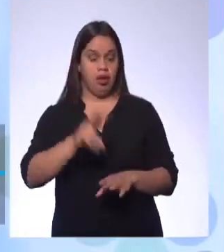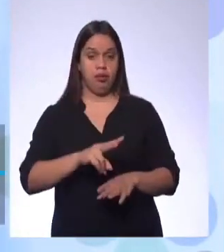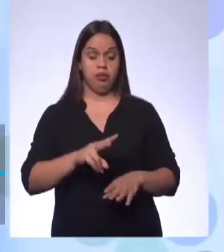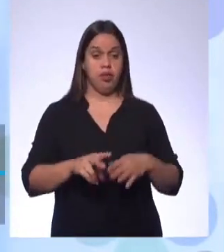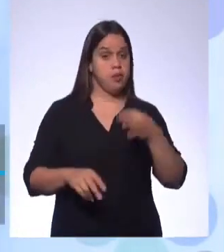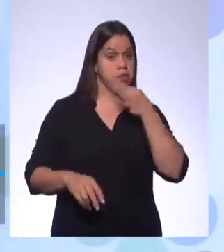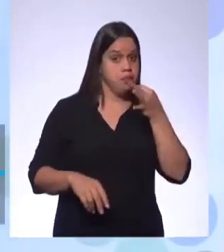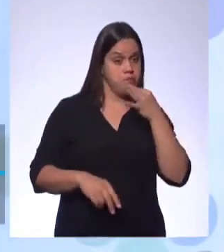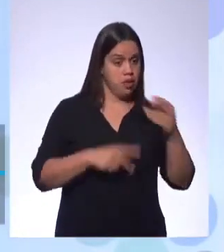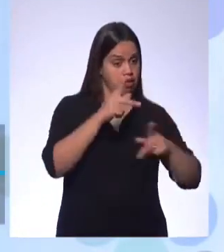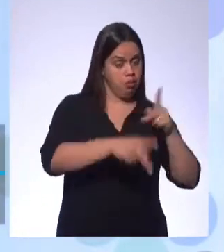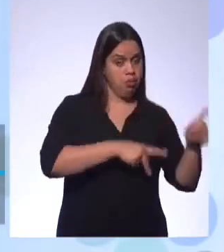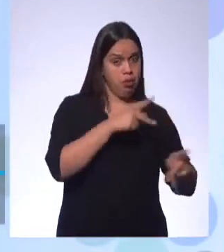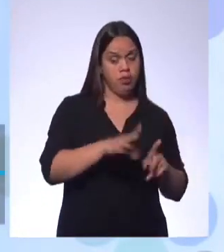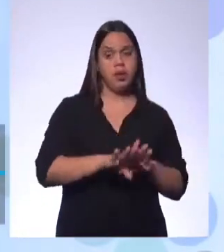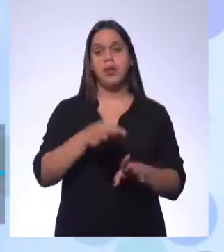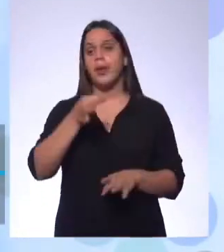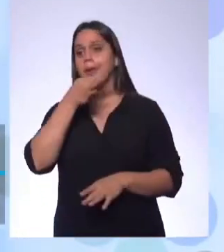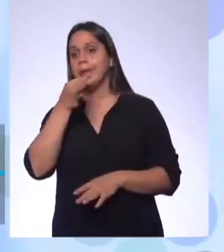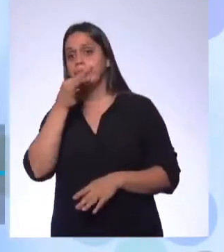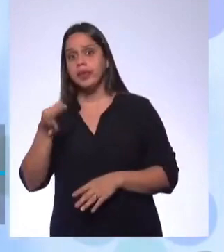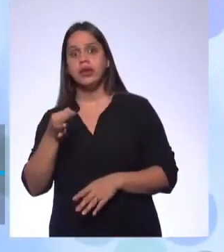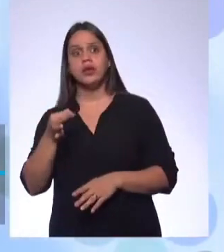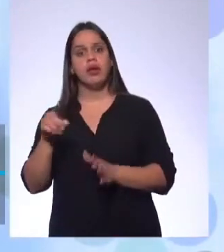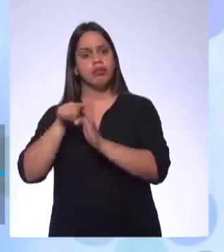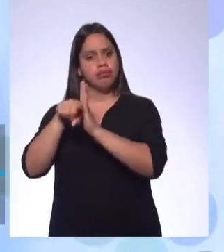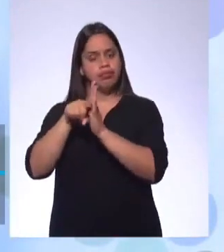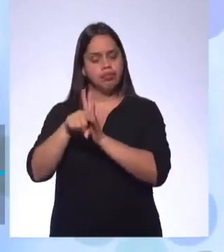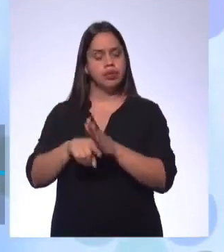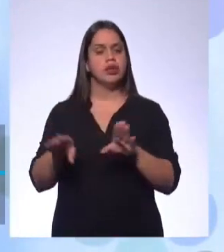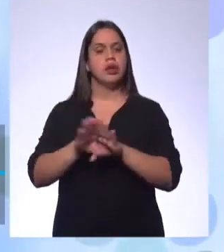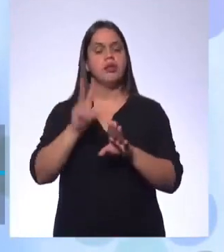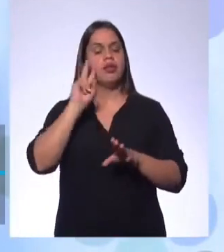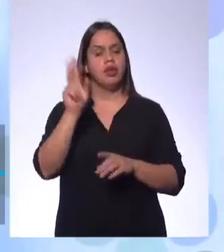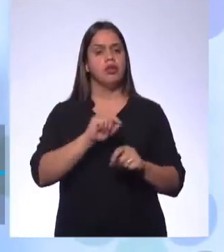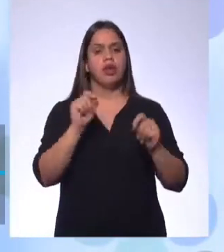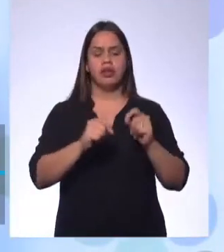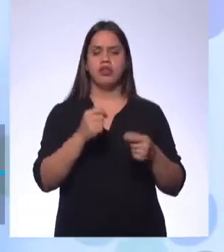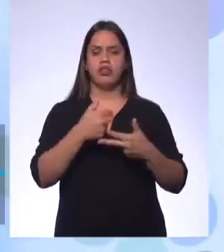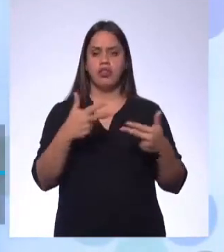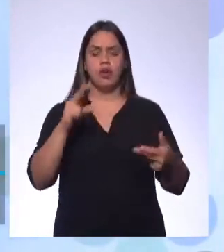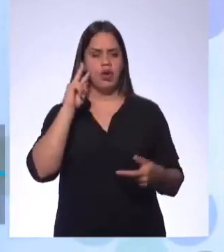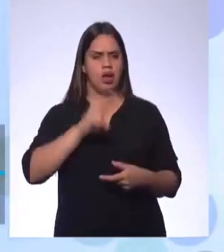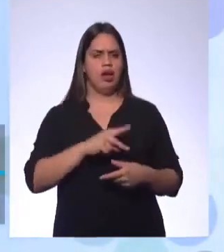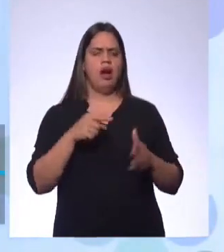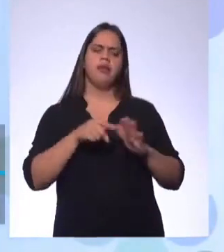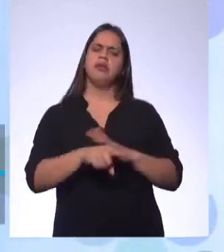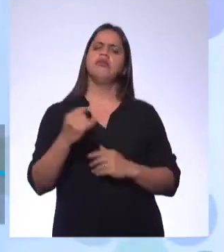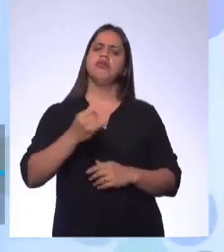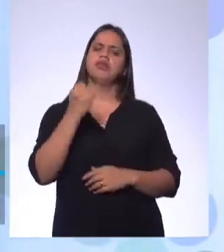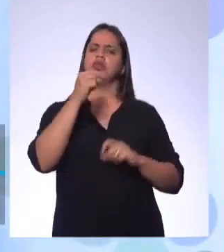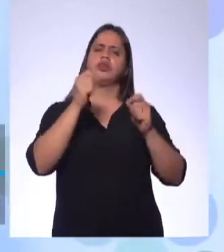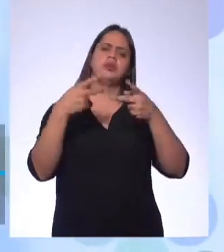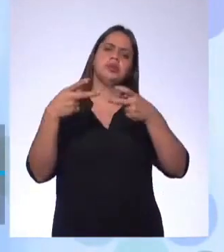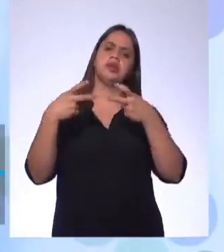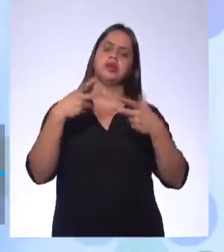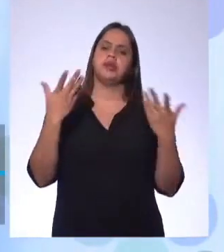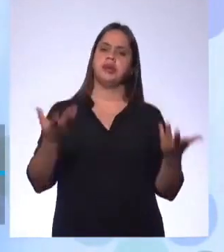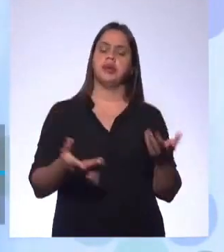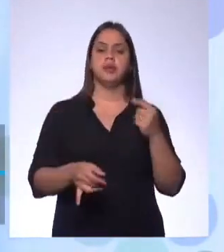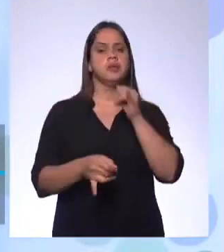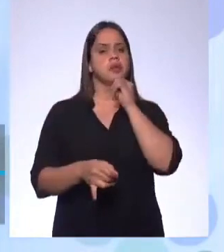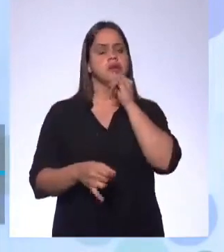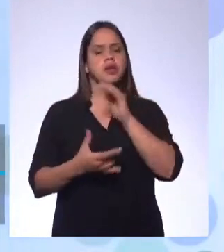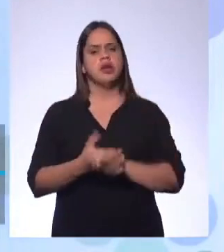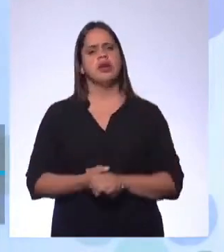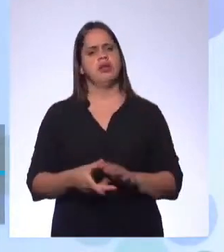permite desvendar algumas estruturas que são invisibilizadas. Então, qual é a importância de perceber isso? Poxa, a